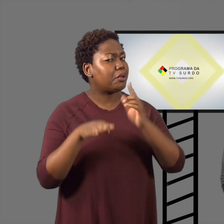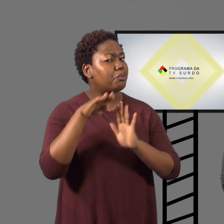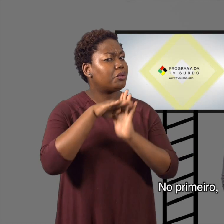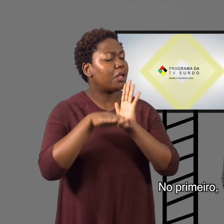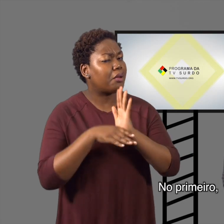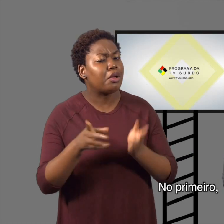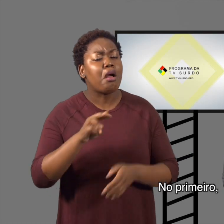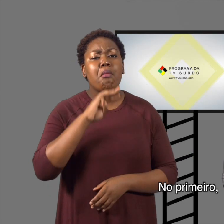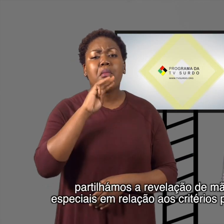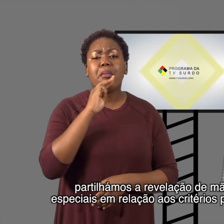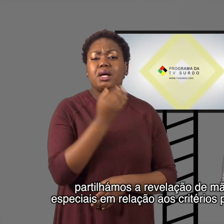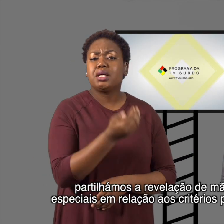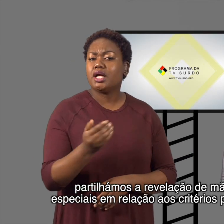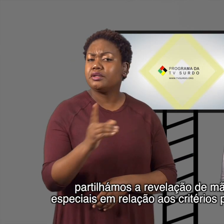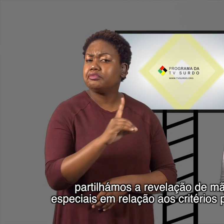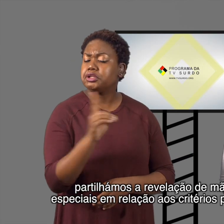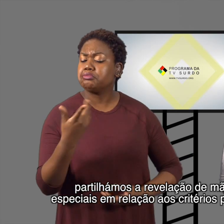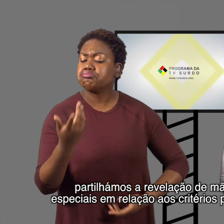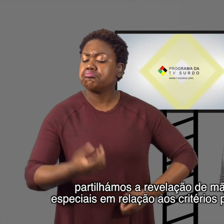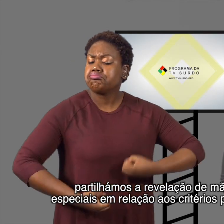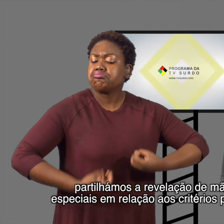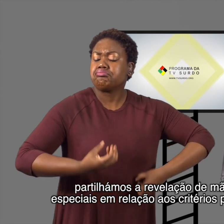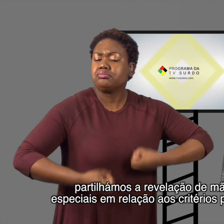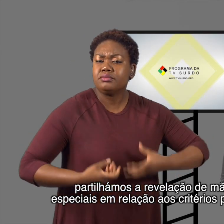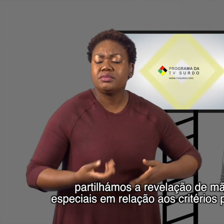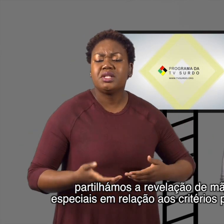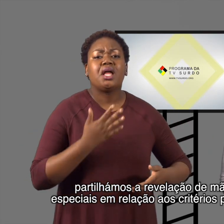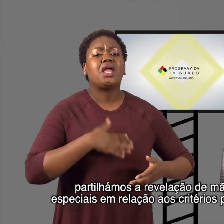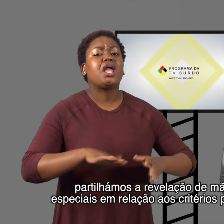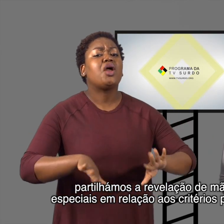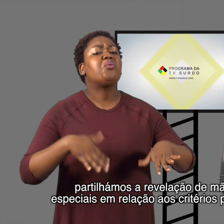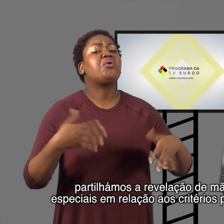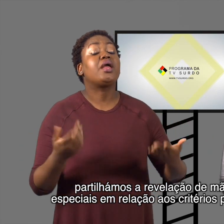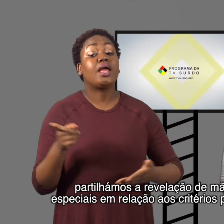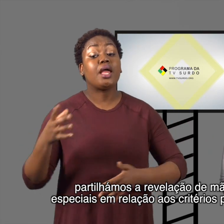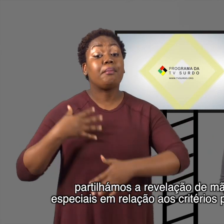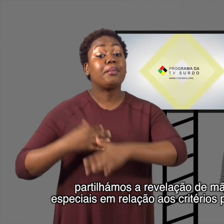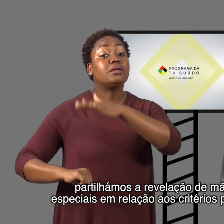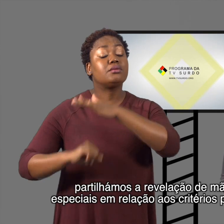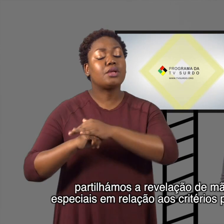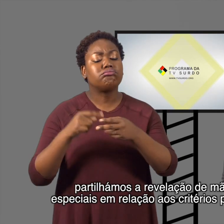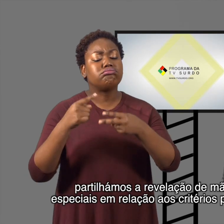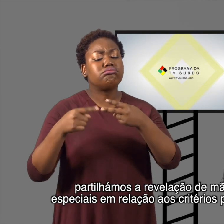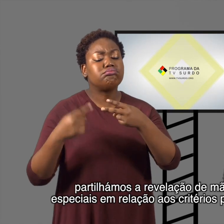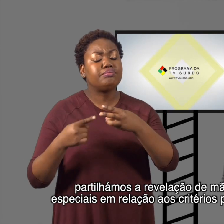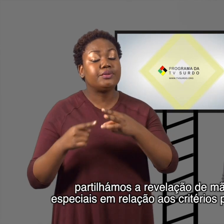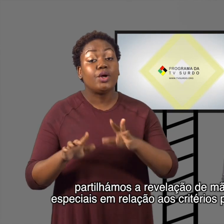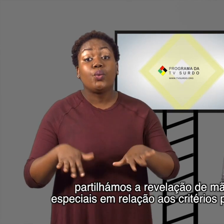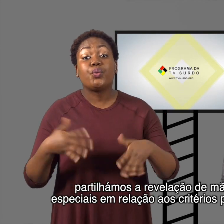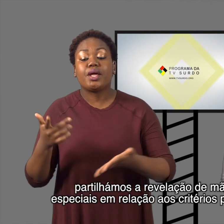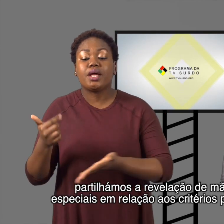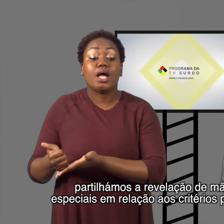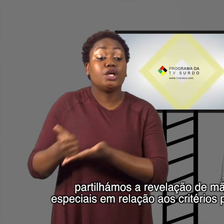No primeiro, partilhamos a revelação de mais com crianças especiais em relação aos critérios